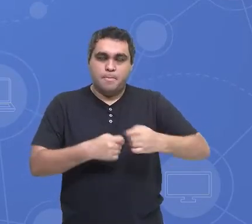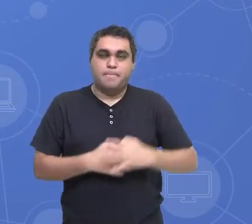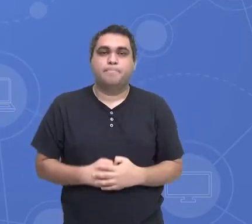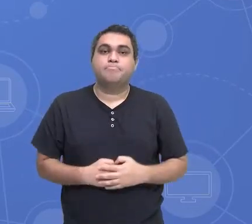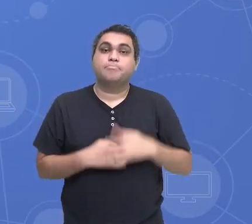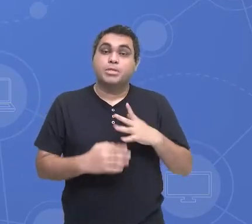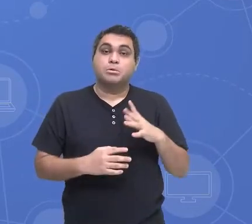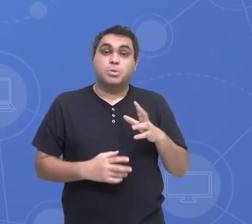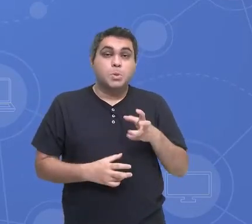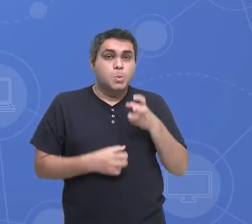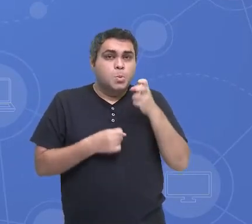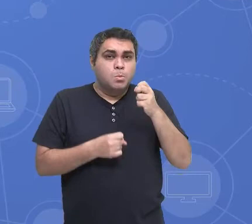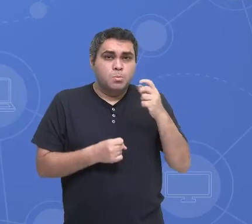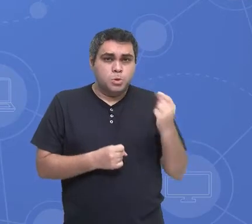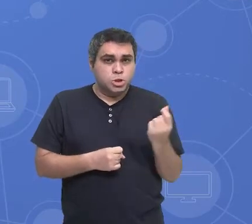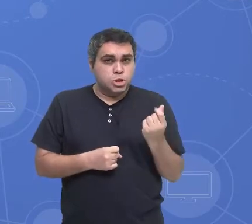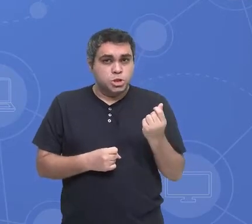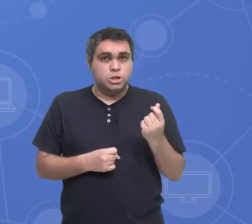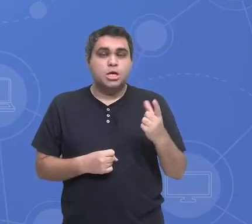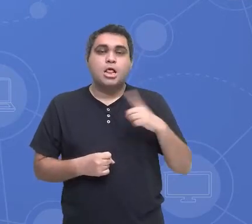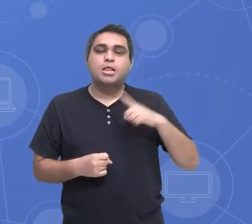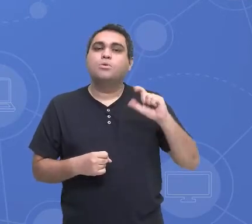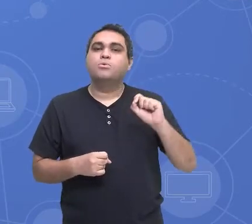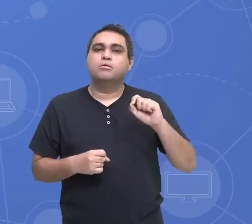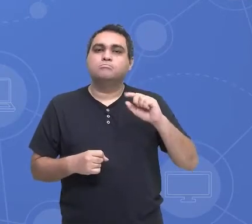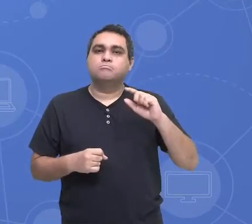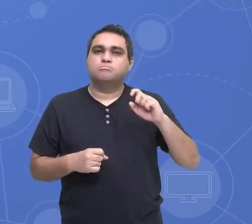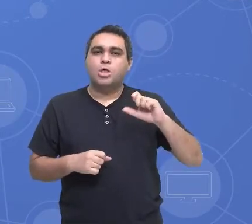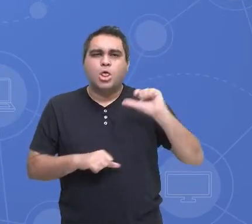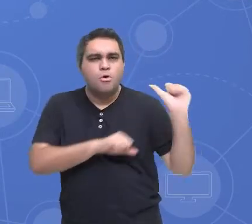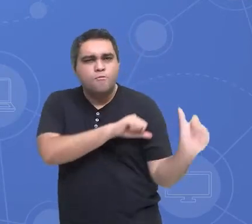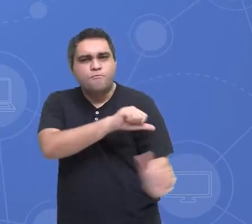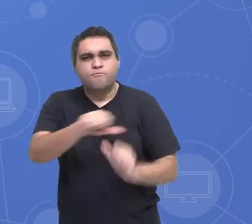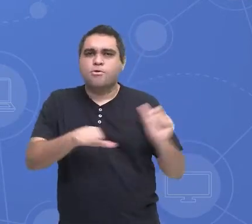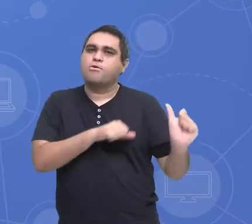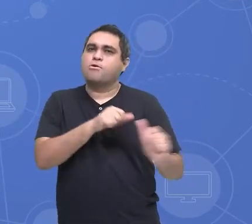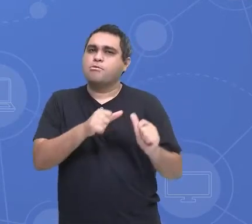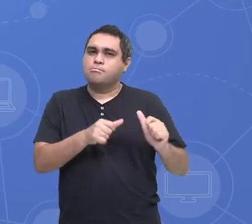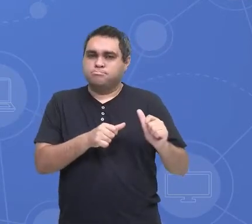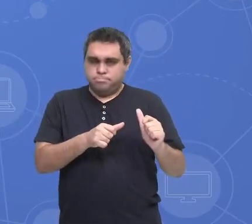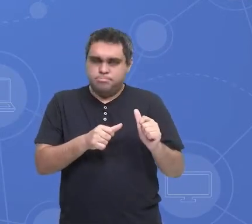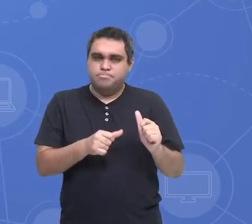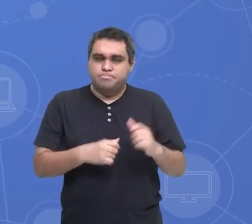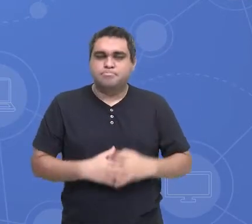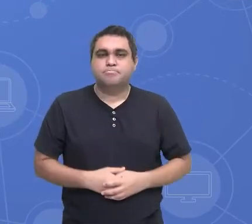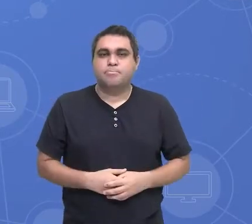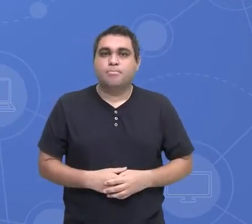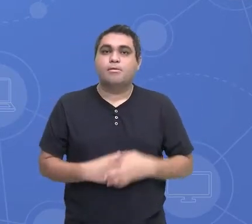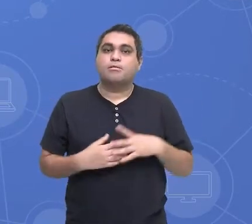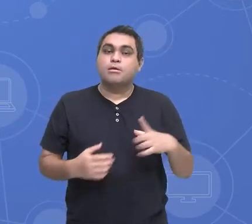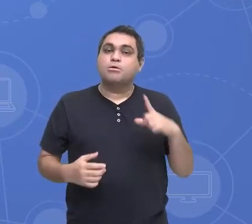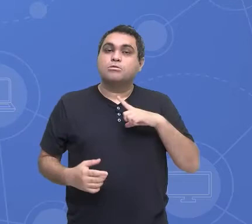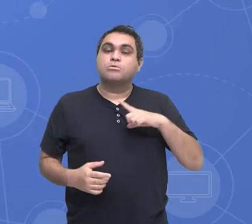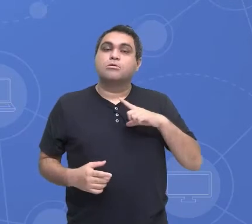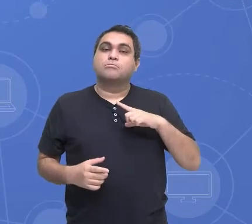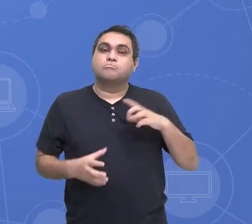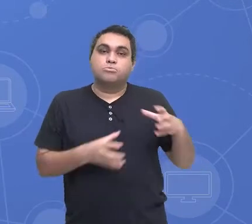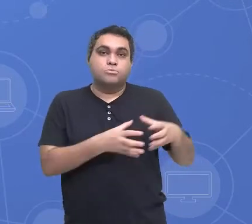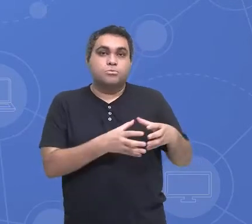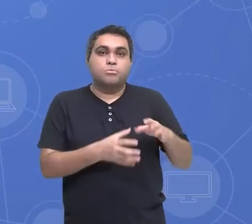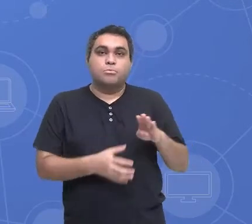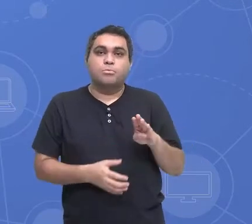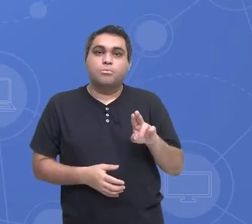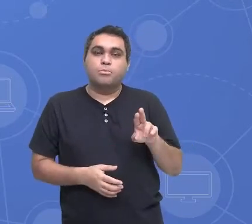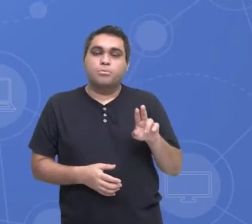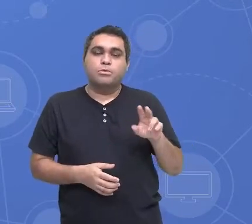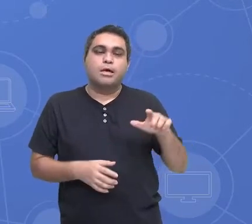sempre traz ali uma revolução, né? Então, nós temos ali os burgos, que são as